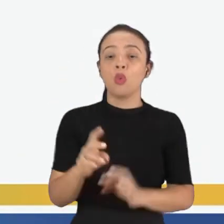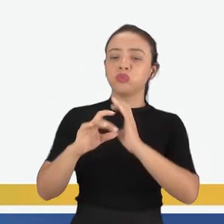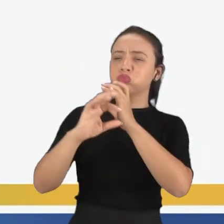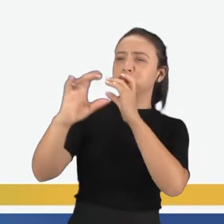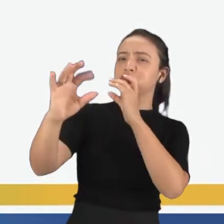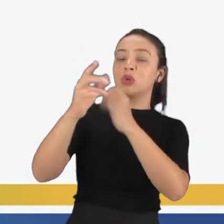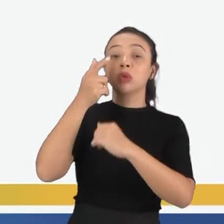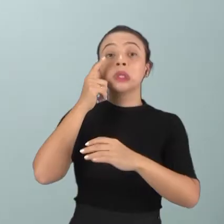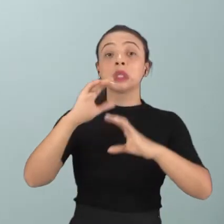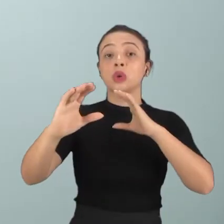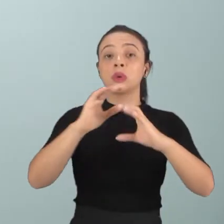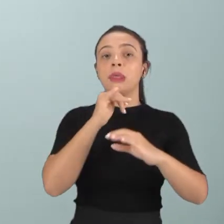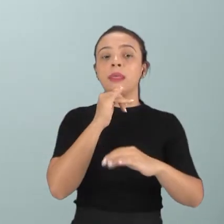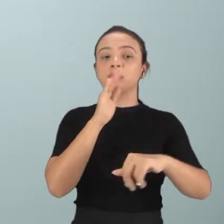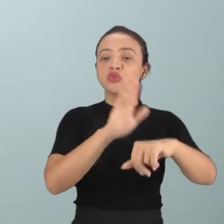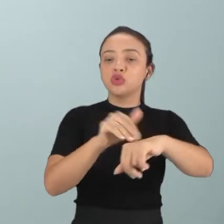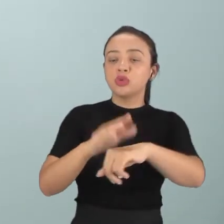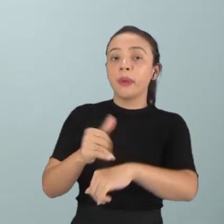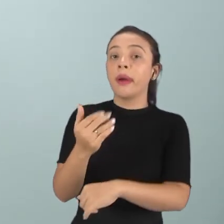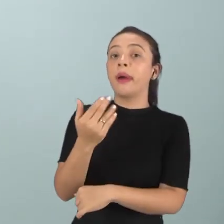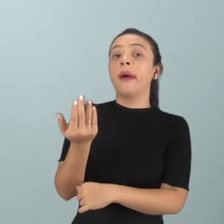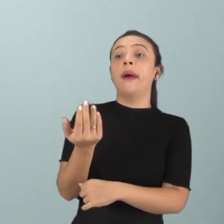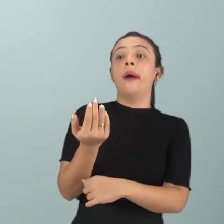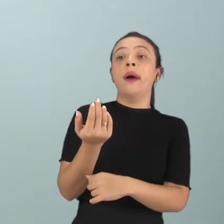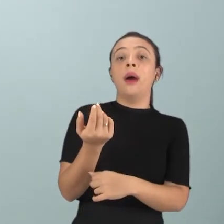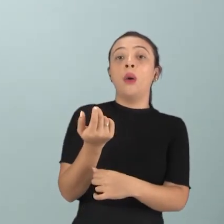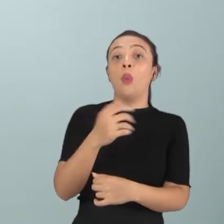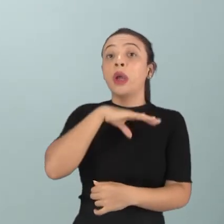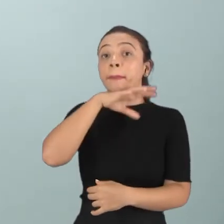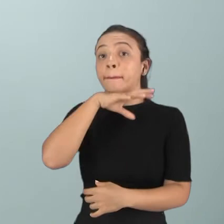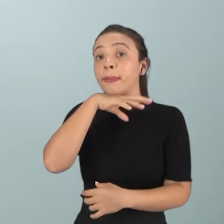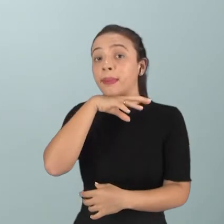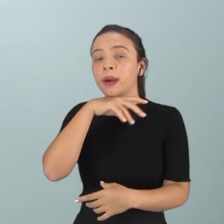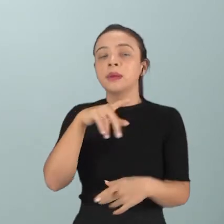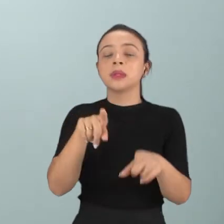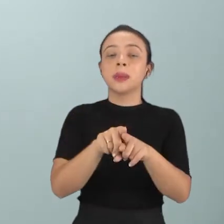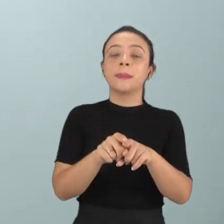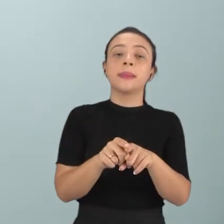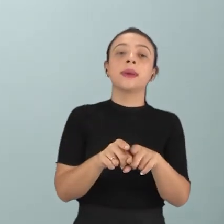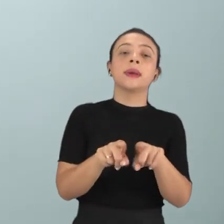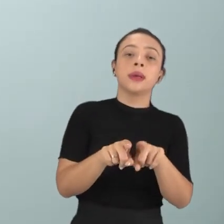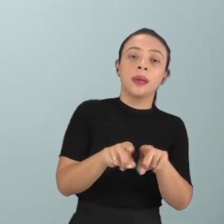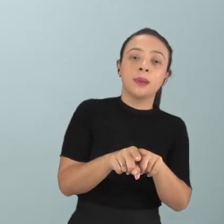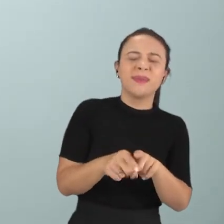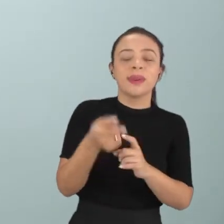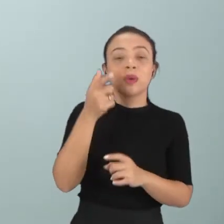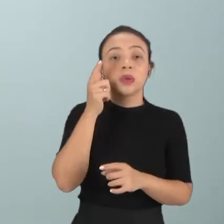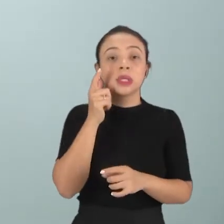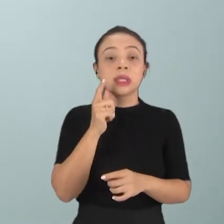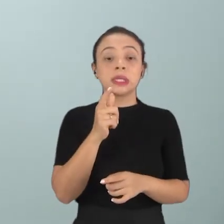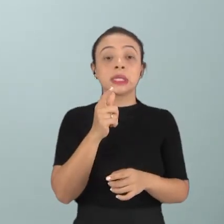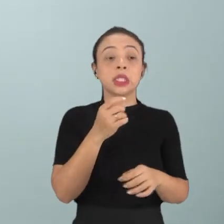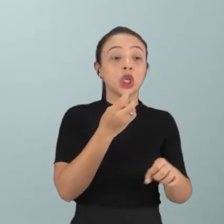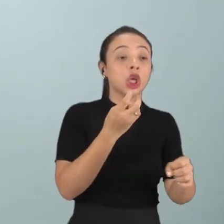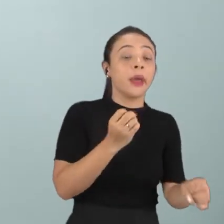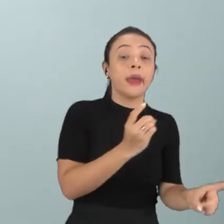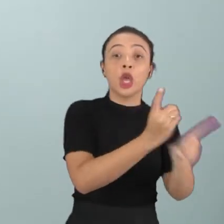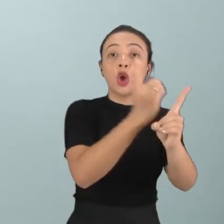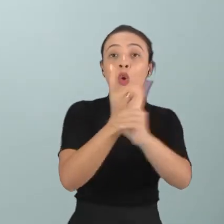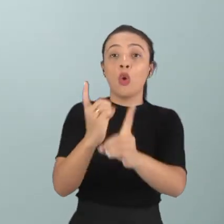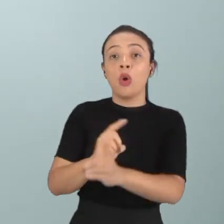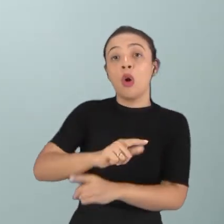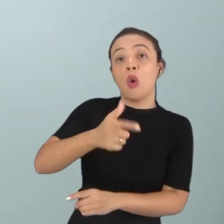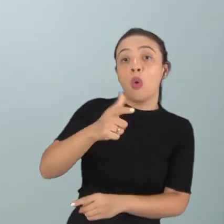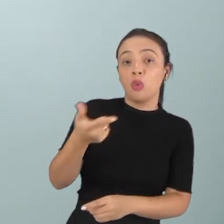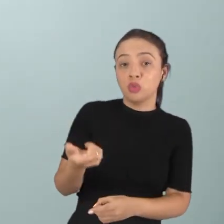comunicar, às vezes chamar uma caça, às vezes entre os próprios índios eles conseguem se localizar a distância entre um e outro